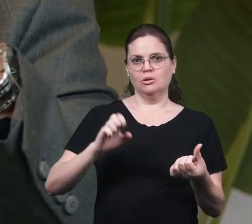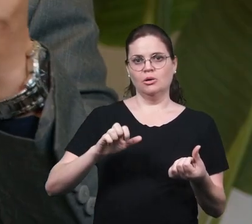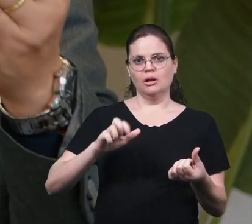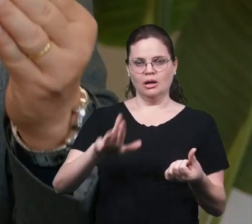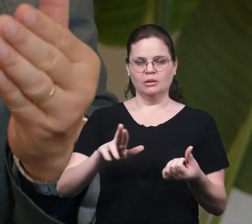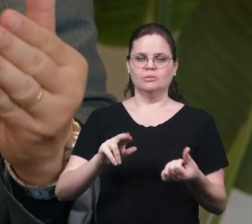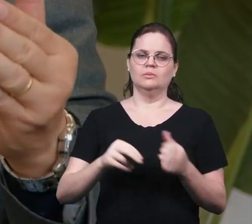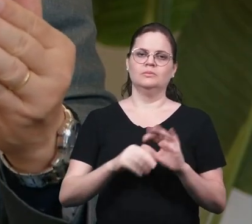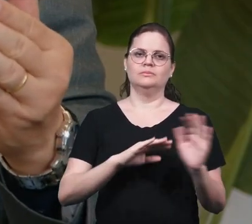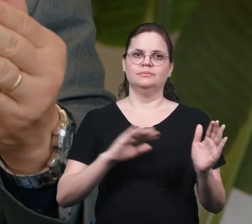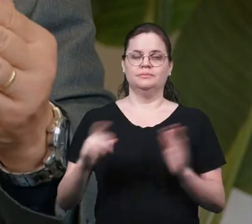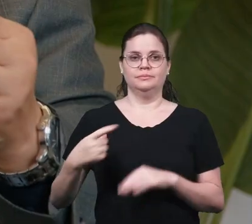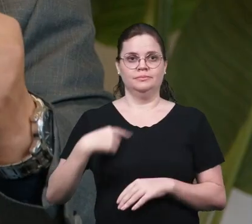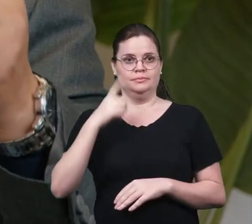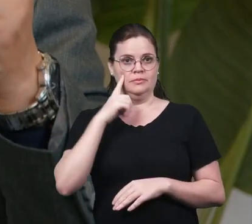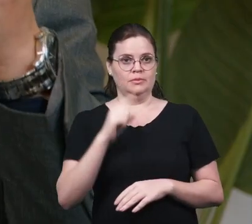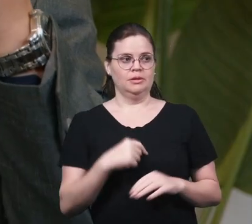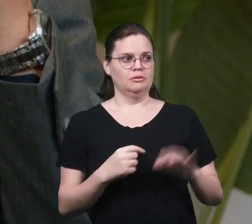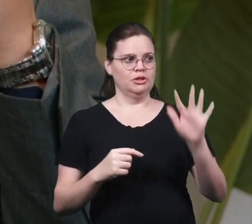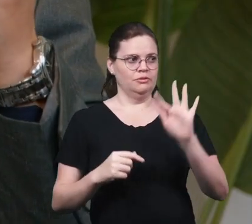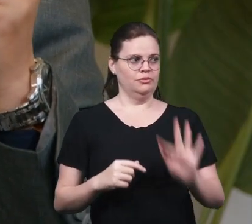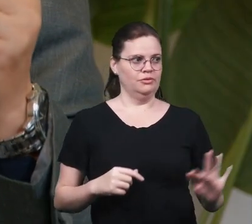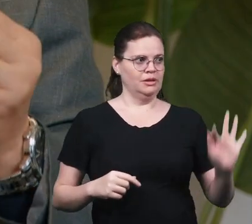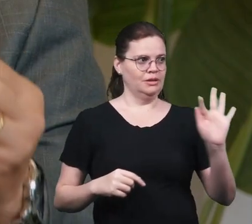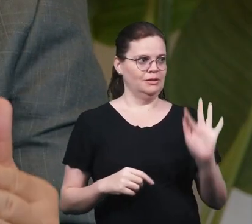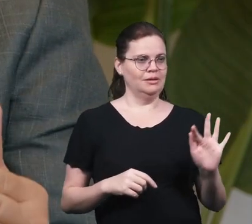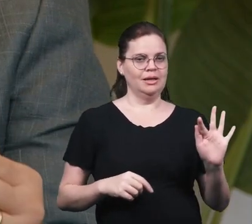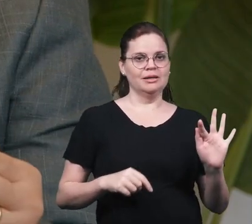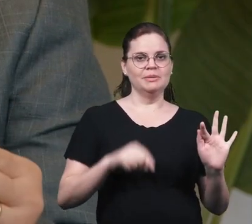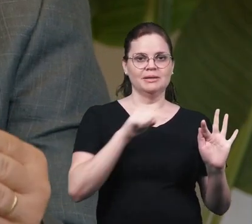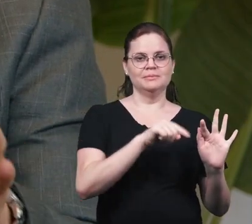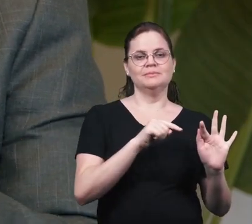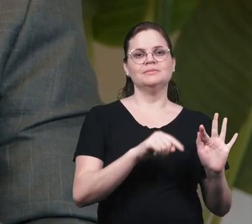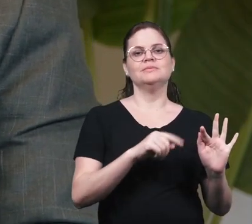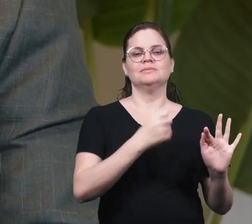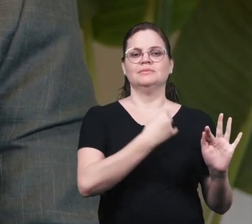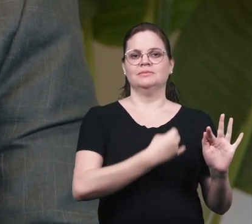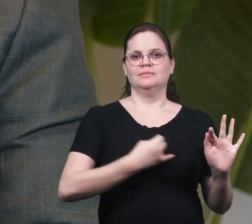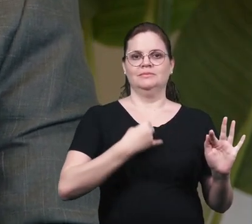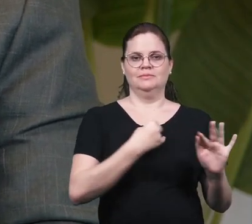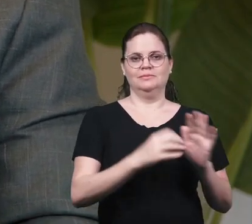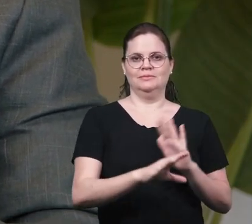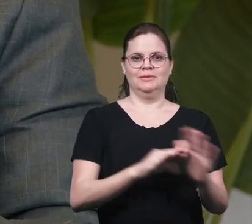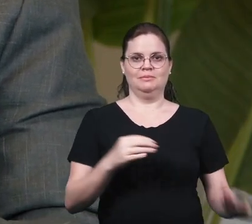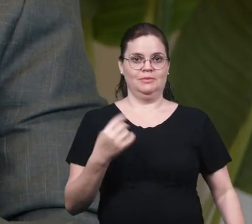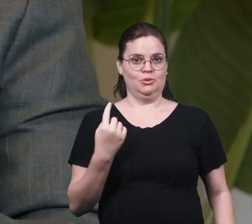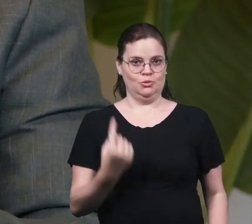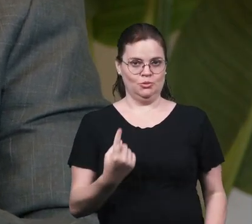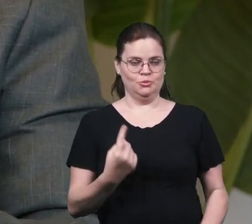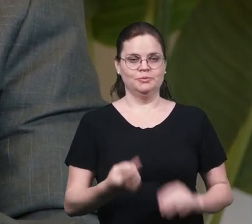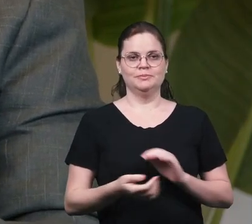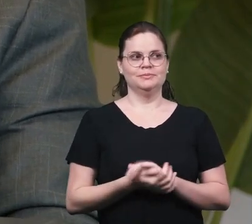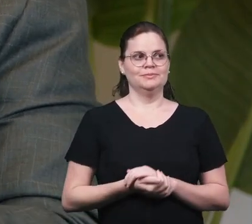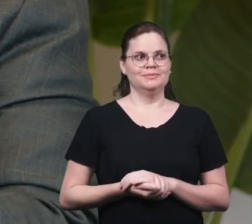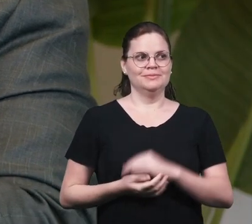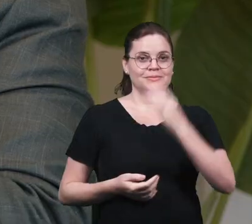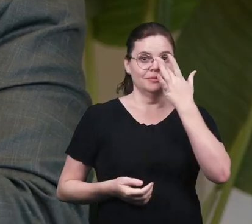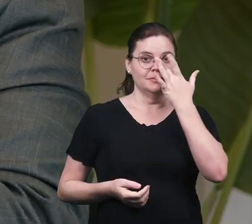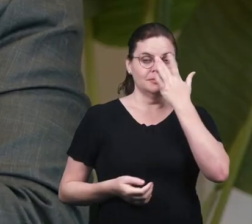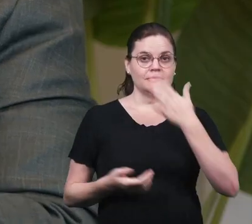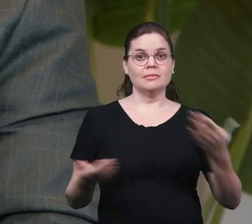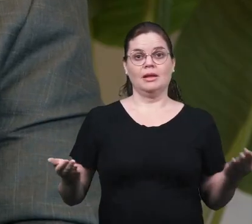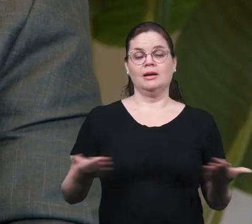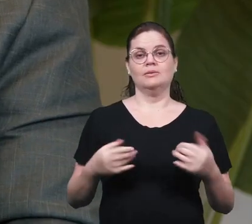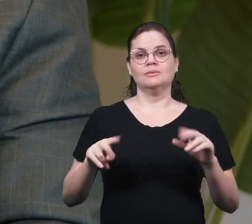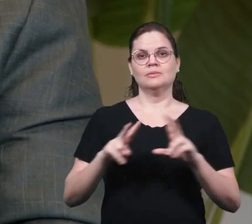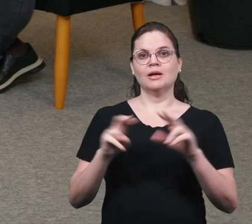havia o Filipe, apóstolo, que o Senhor chamou em João capítulo 1, Exatamente. amigo de Natanael. Sim. E agora nós vamos tratar do